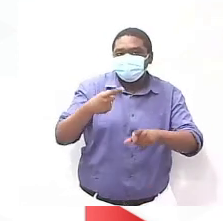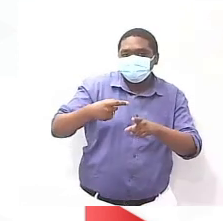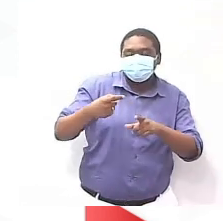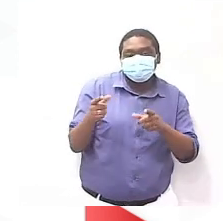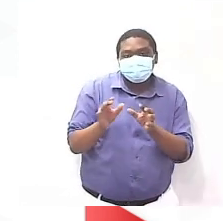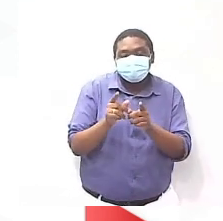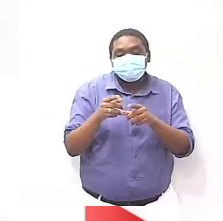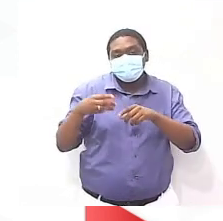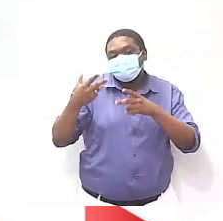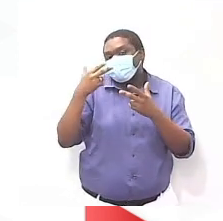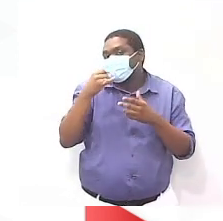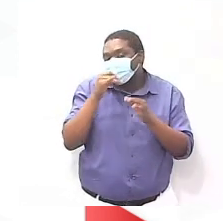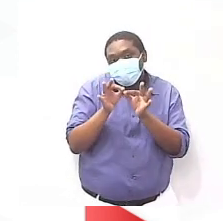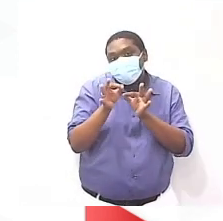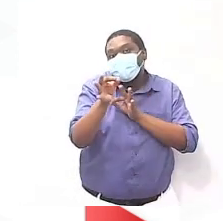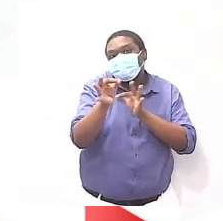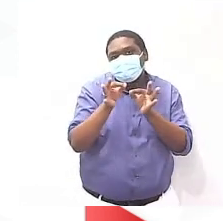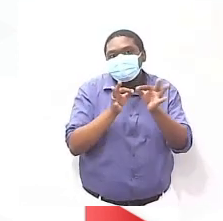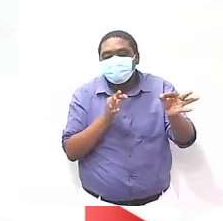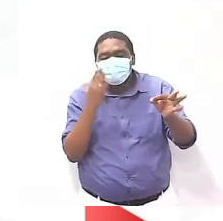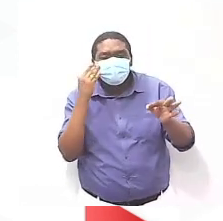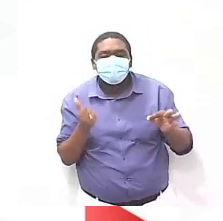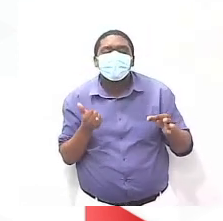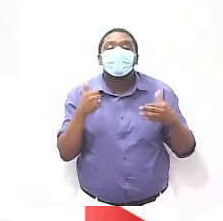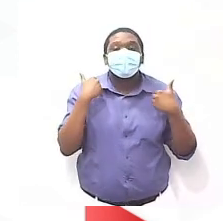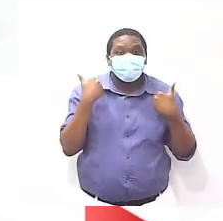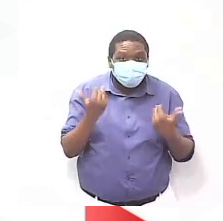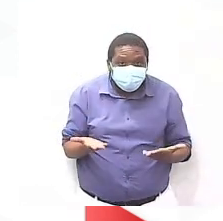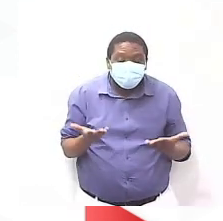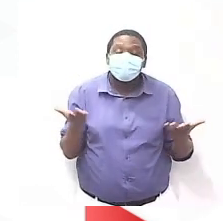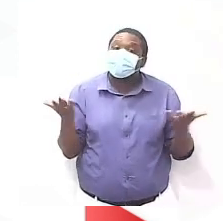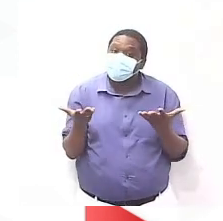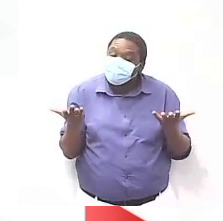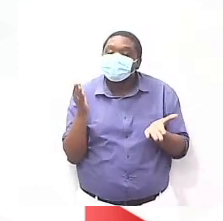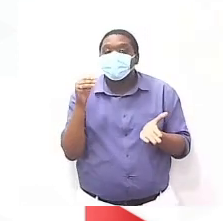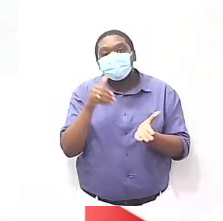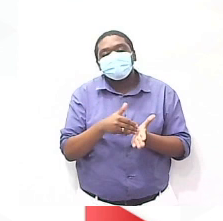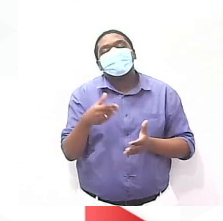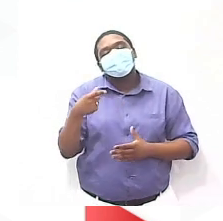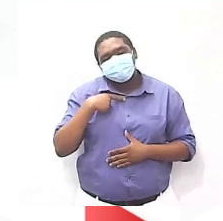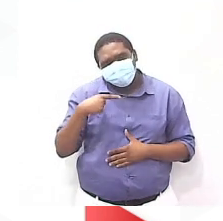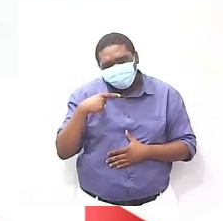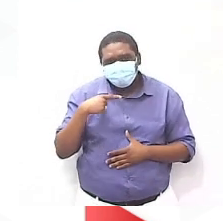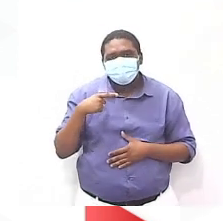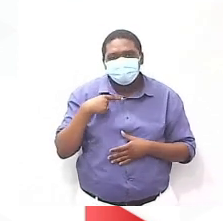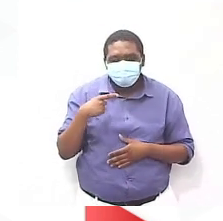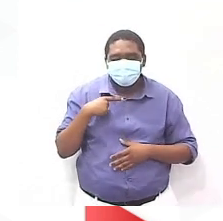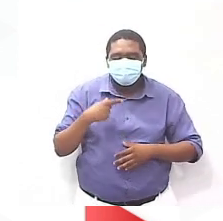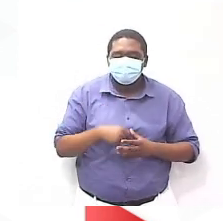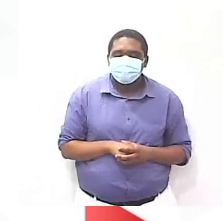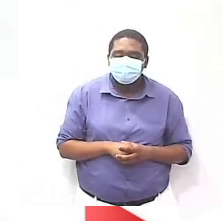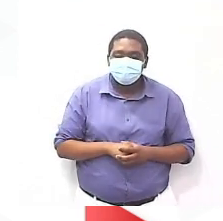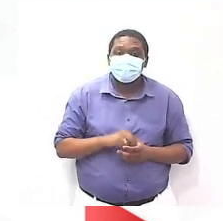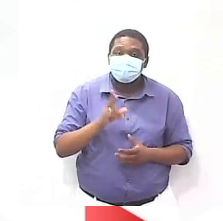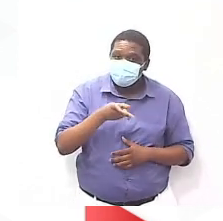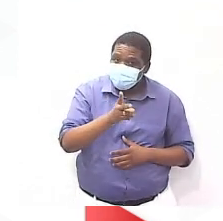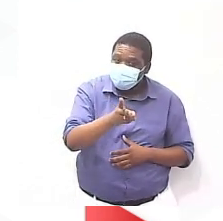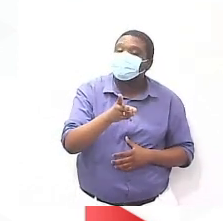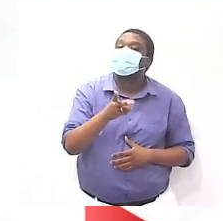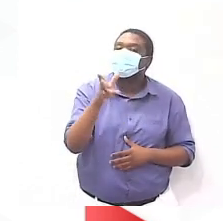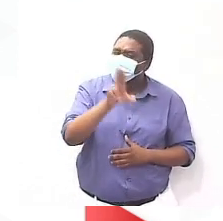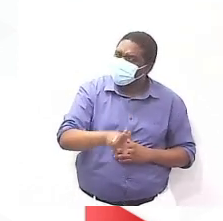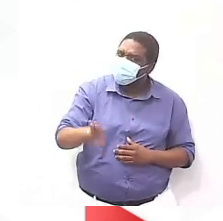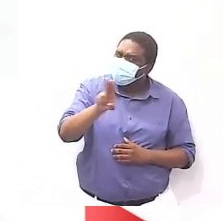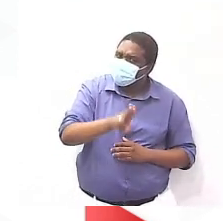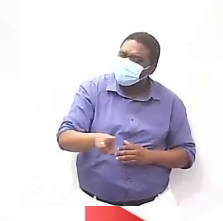medidas antropométricas que ainda estão em atuação na atualidade, elas sempre foram bem